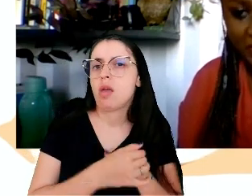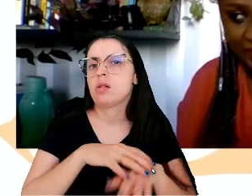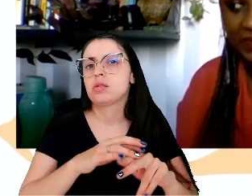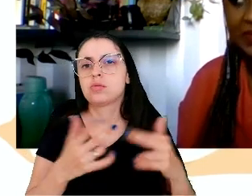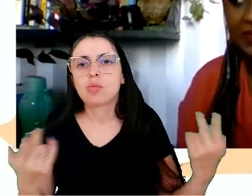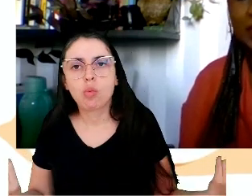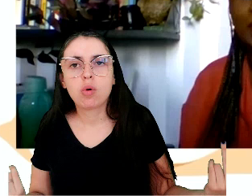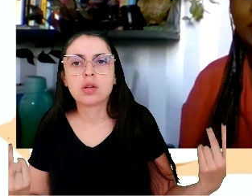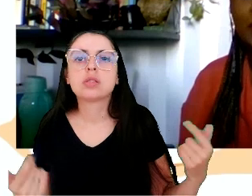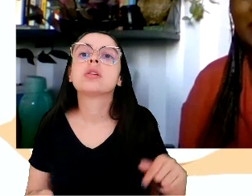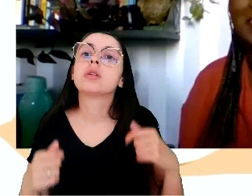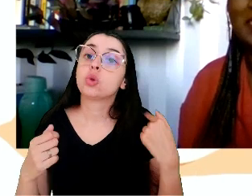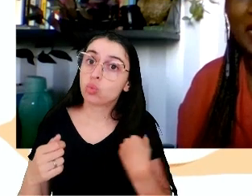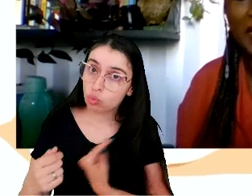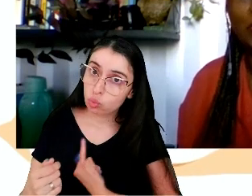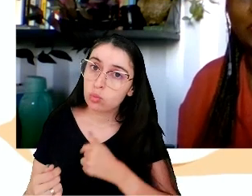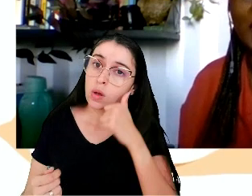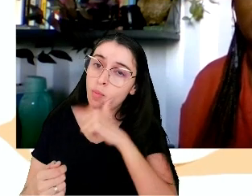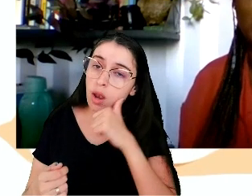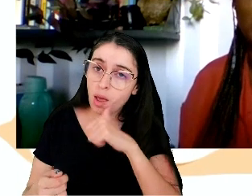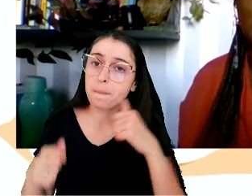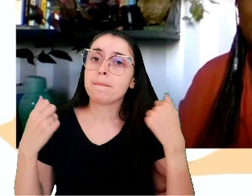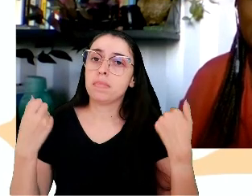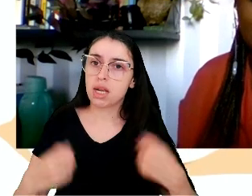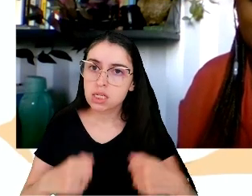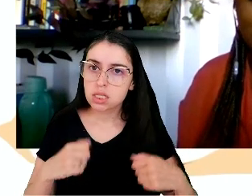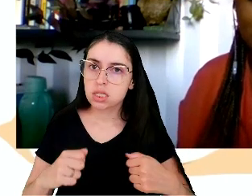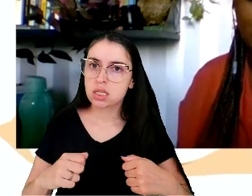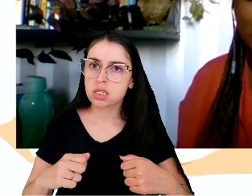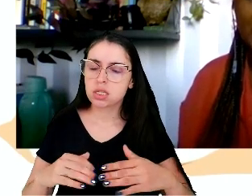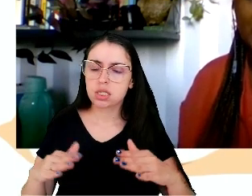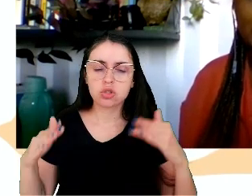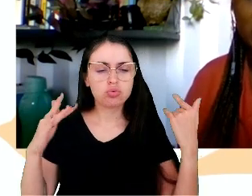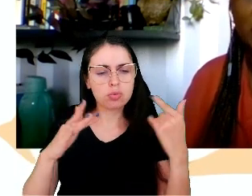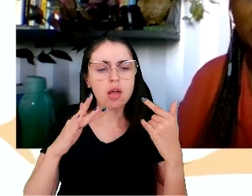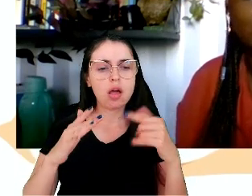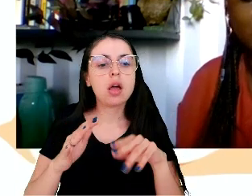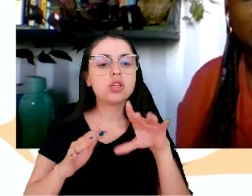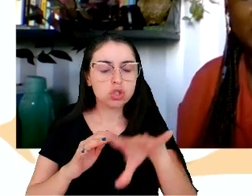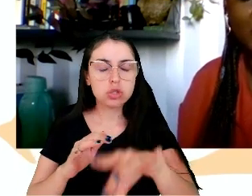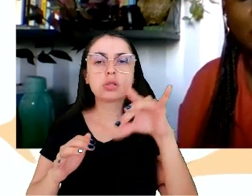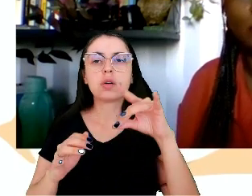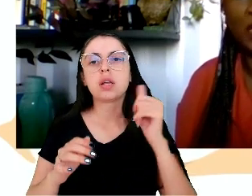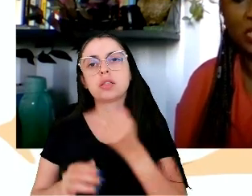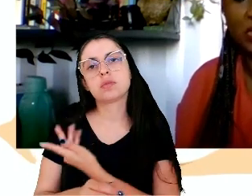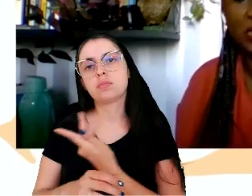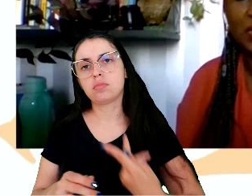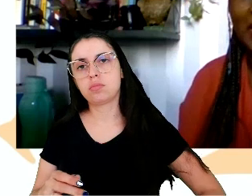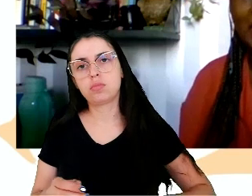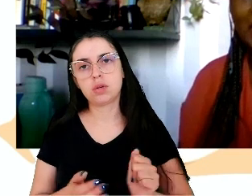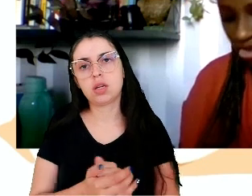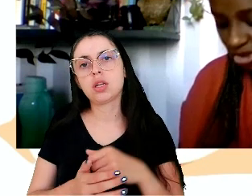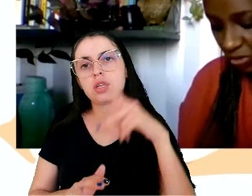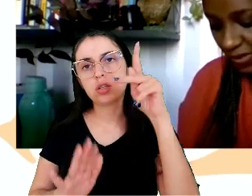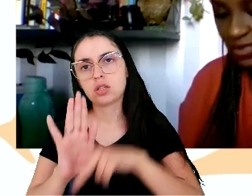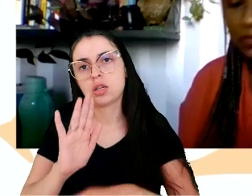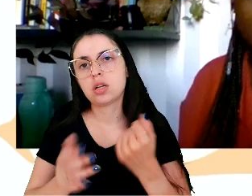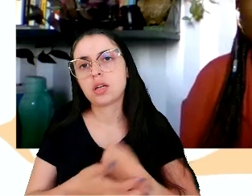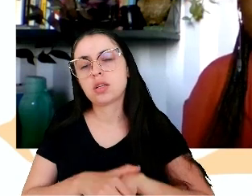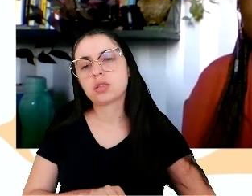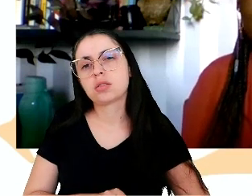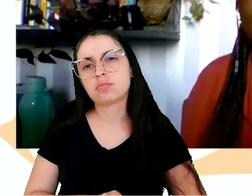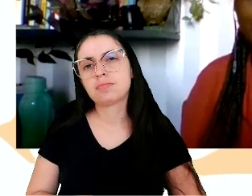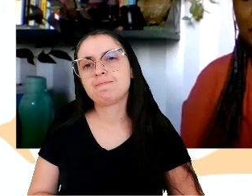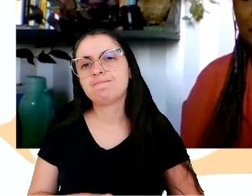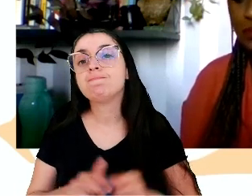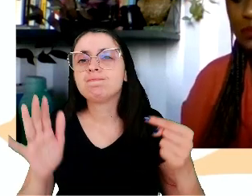mulheres precisem estar em lugares de decisão para que as políticas públicas realmente atinjam aquilo